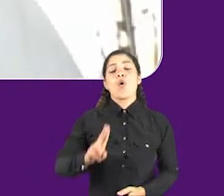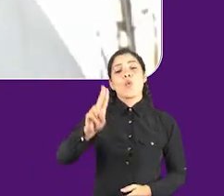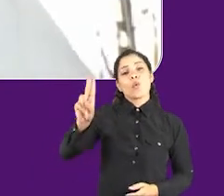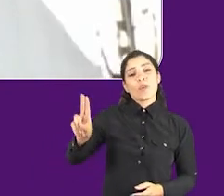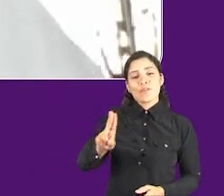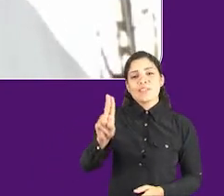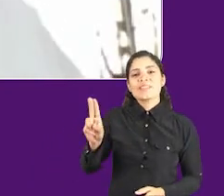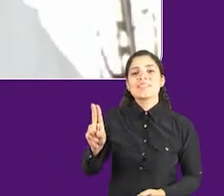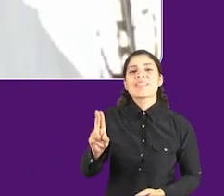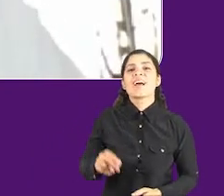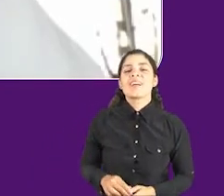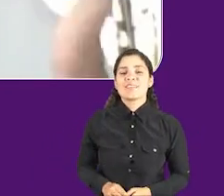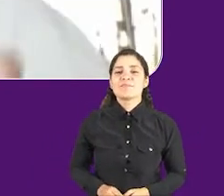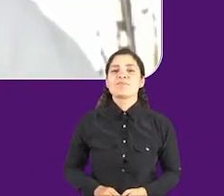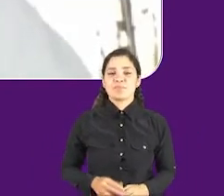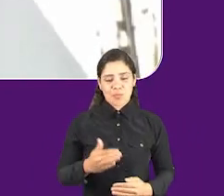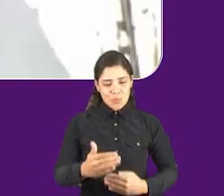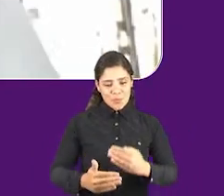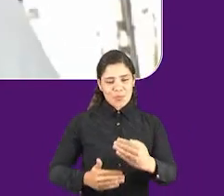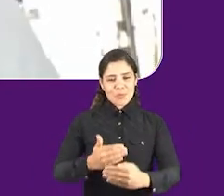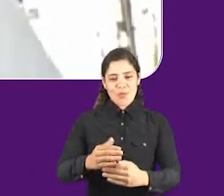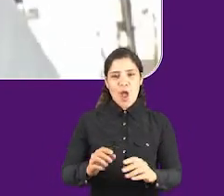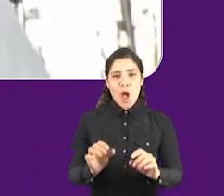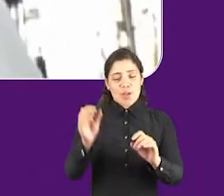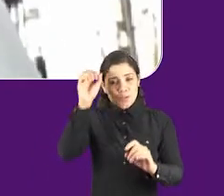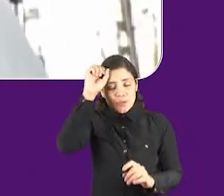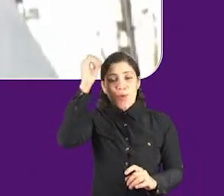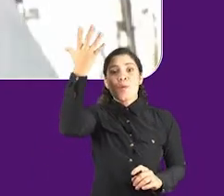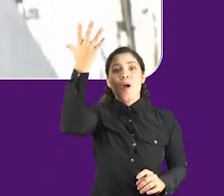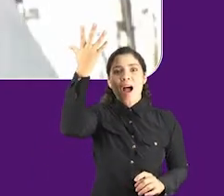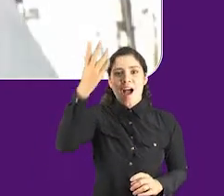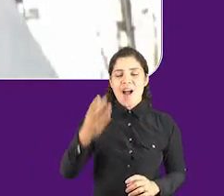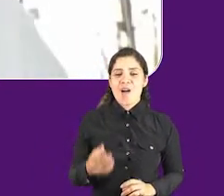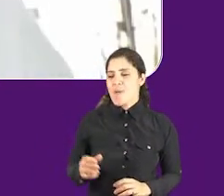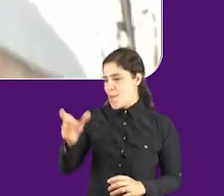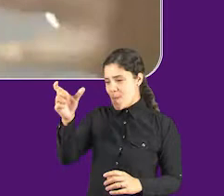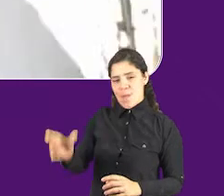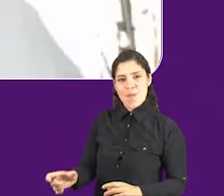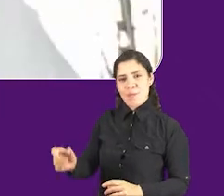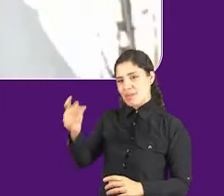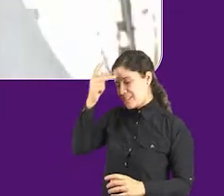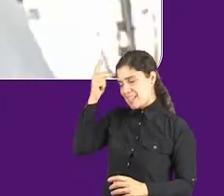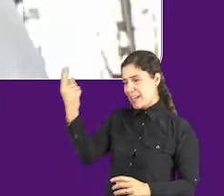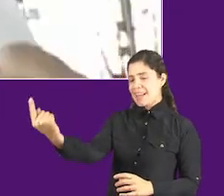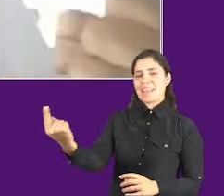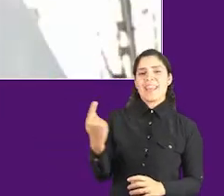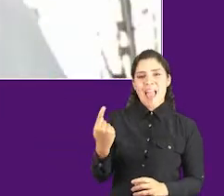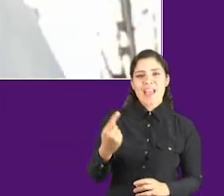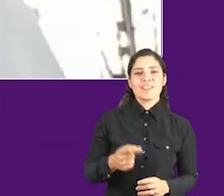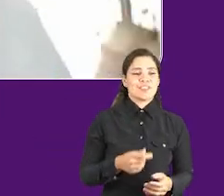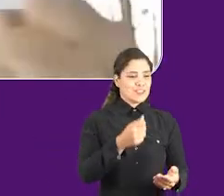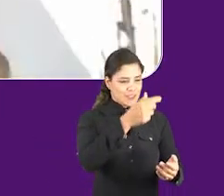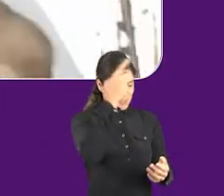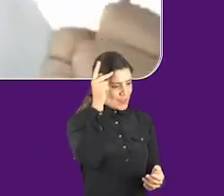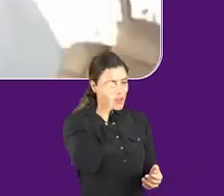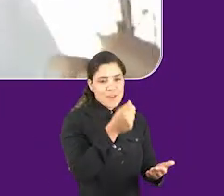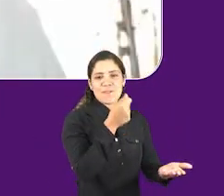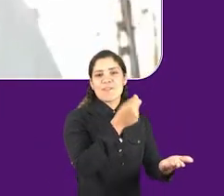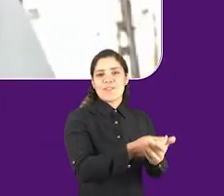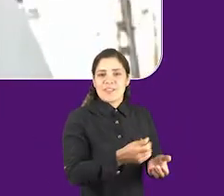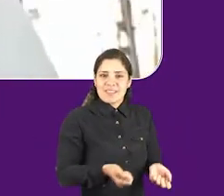junto com seus com fornecedores com clientes Então essa questão da Inovação da rapidez da